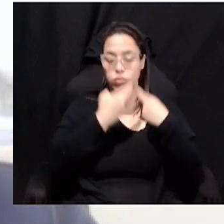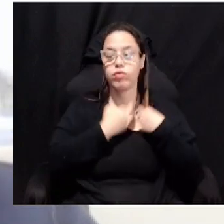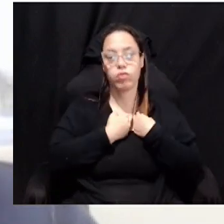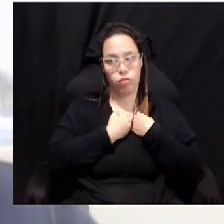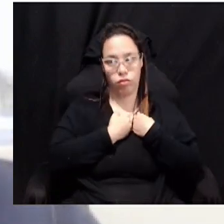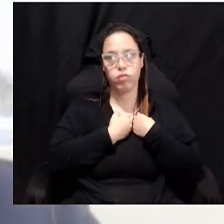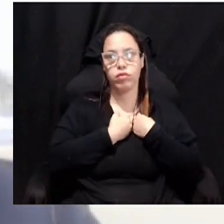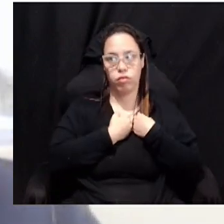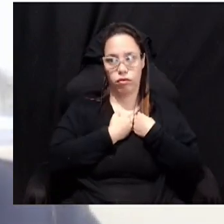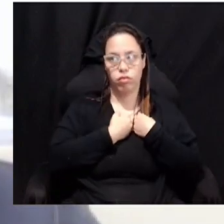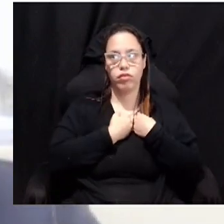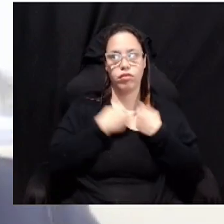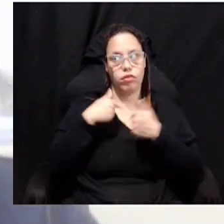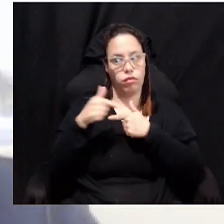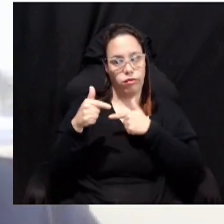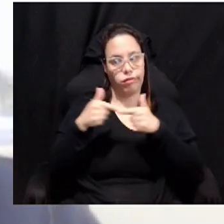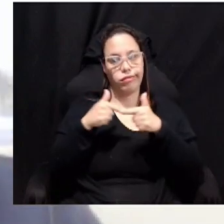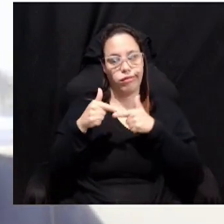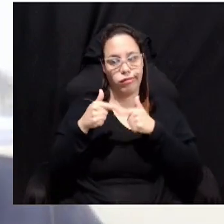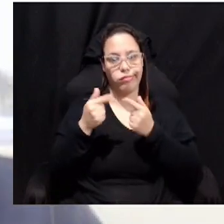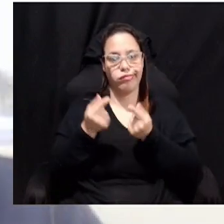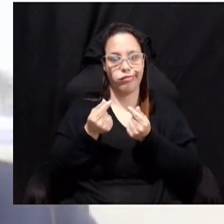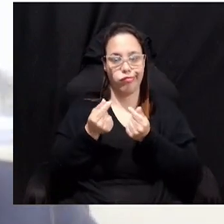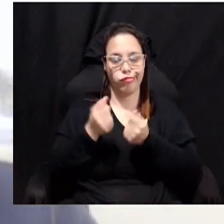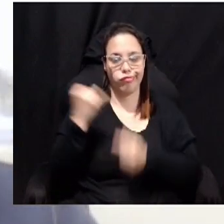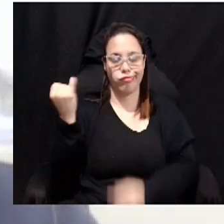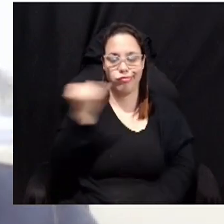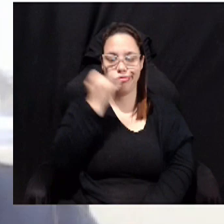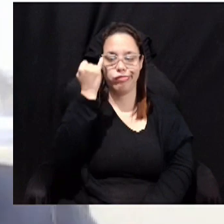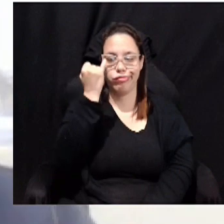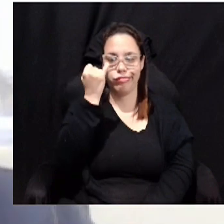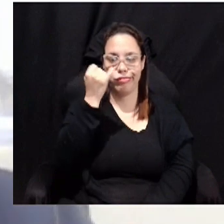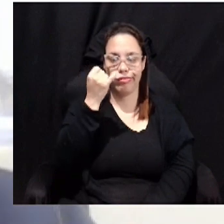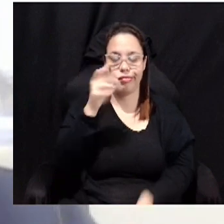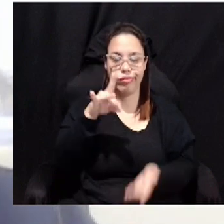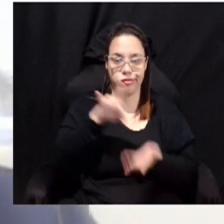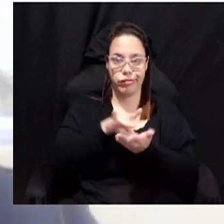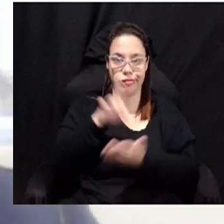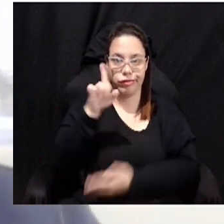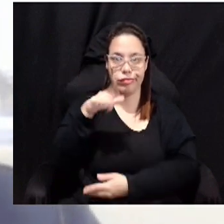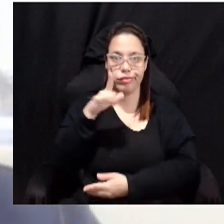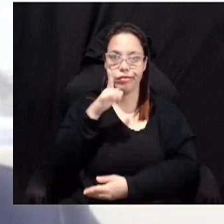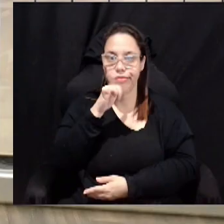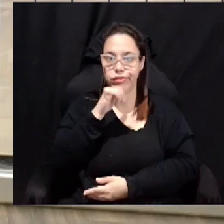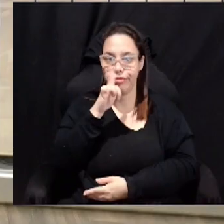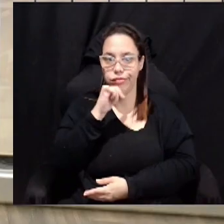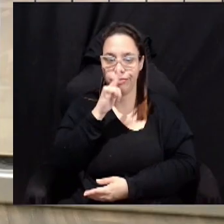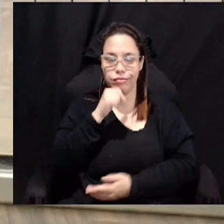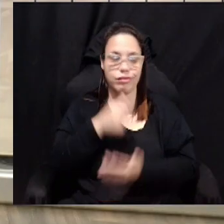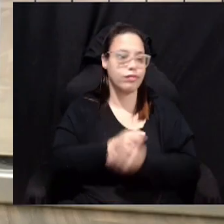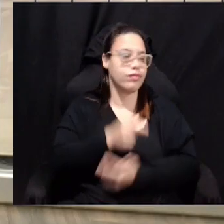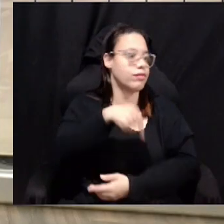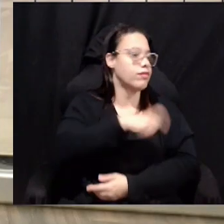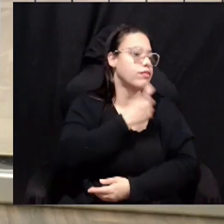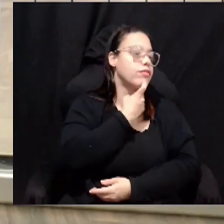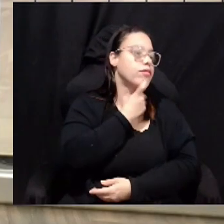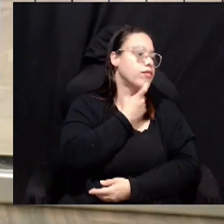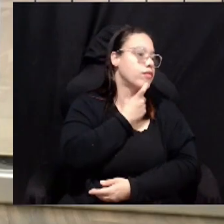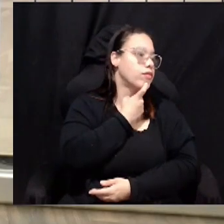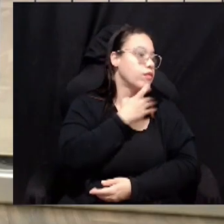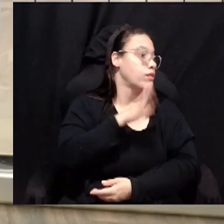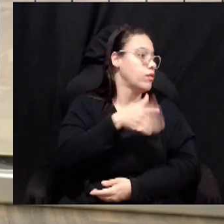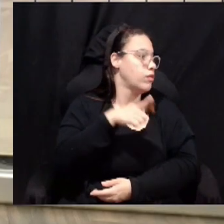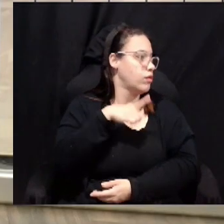trabalhando com esse recurso tão importante e vital que é a água. E aqui em Campinas, então, a gente já tem uma